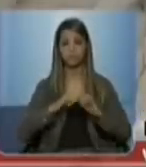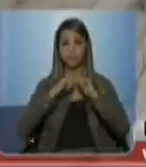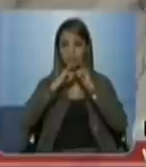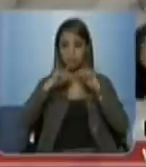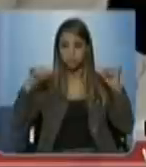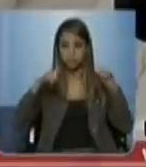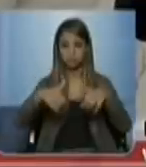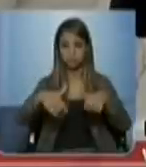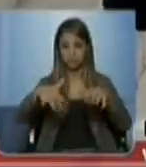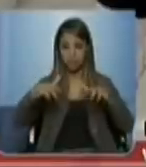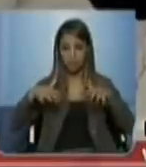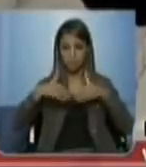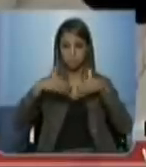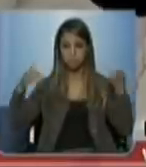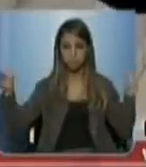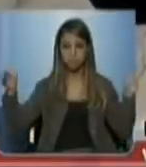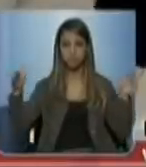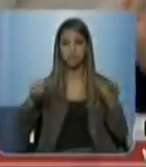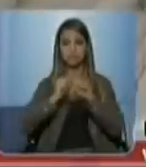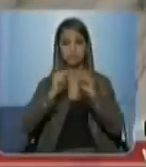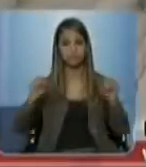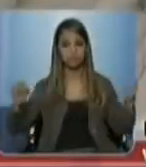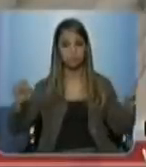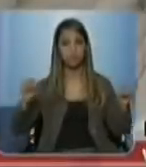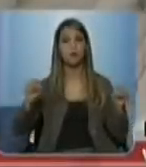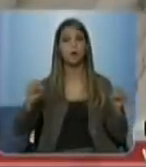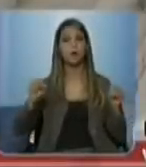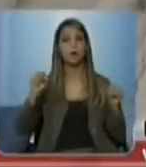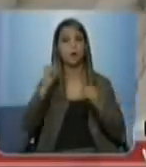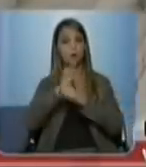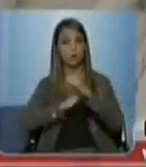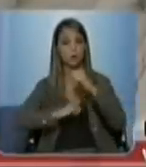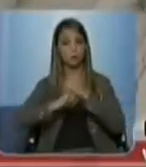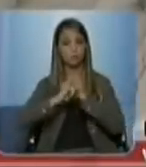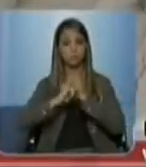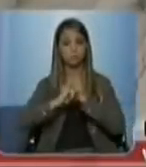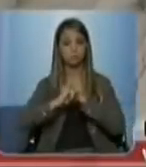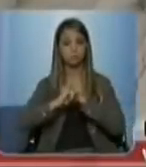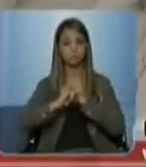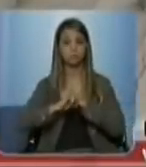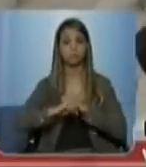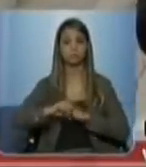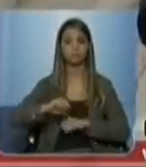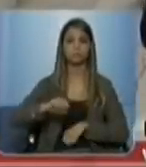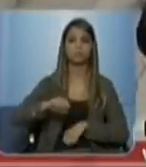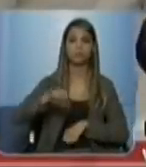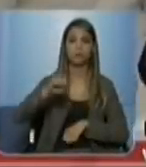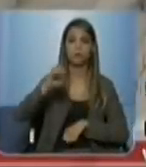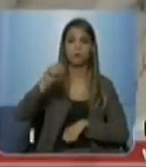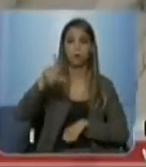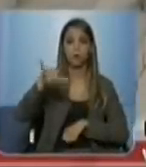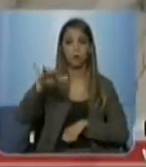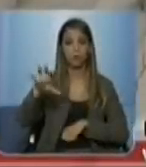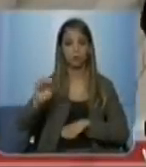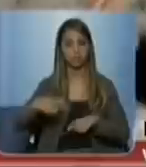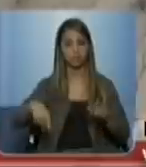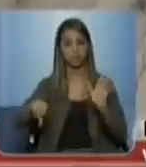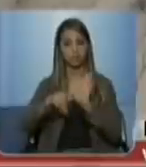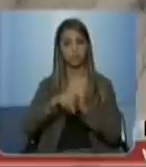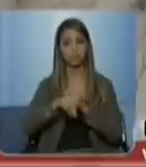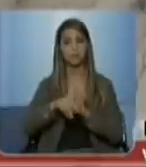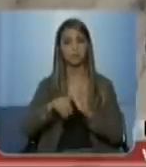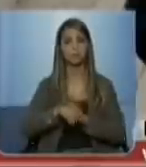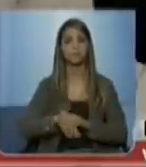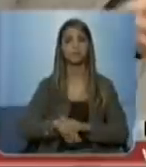participação nós fizemos um sistema online pelo Skype da participação de pessoas de Portugal e da